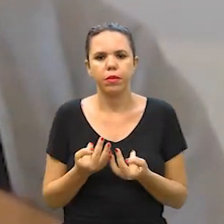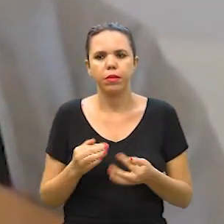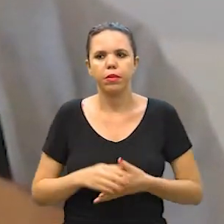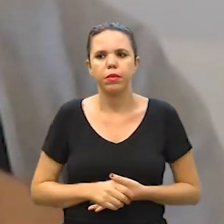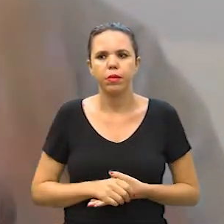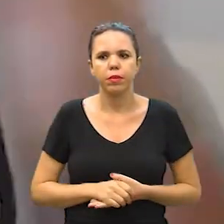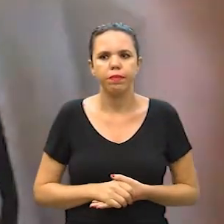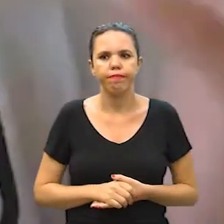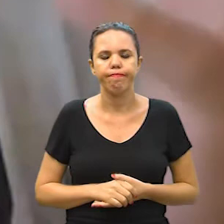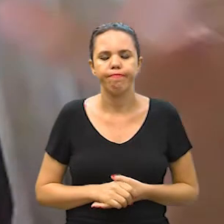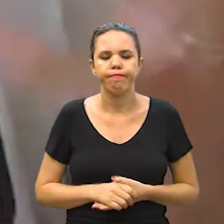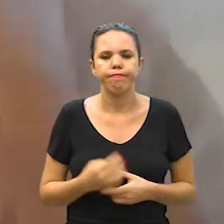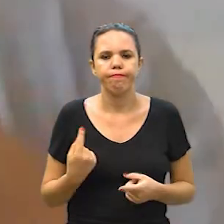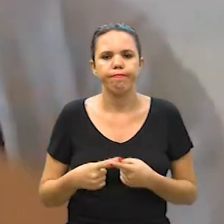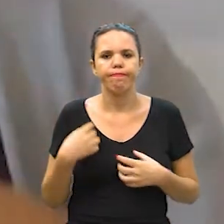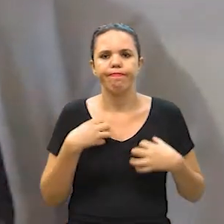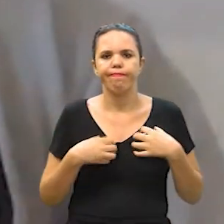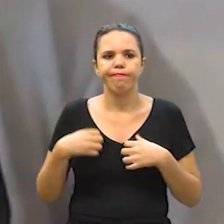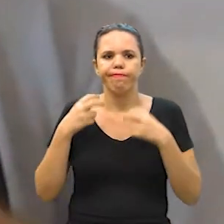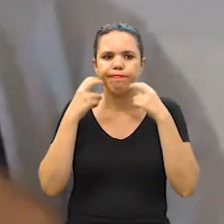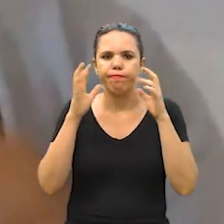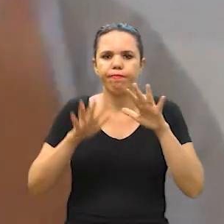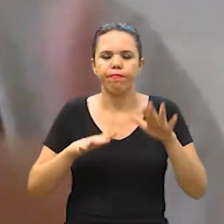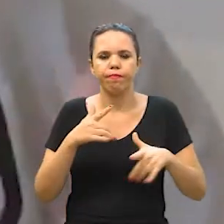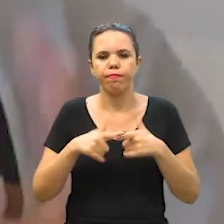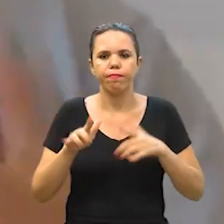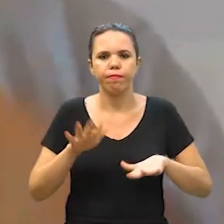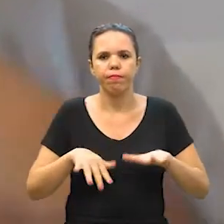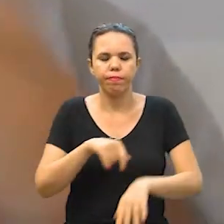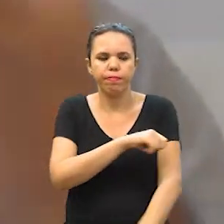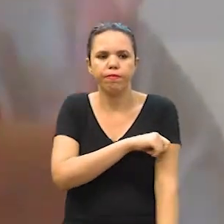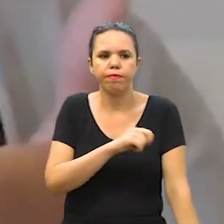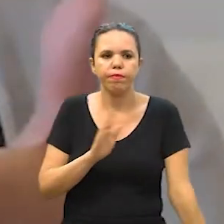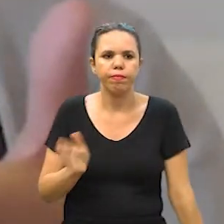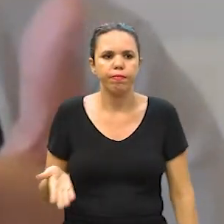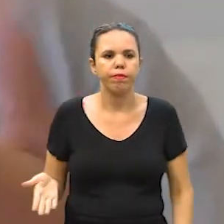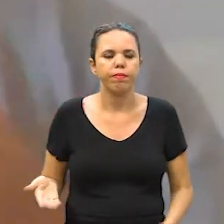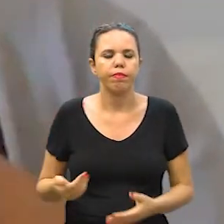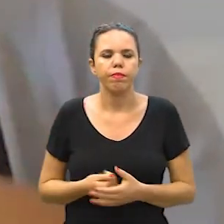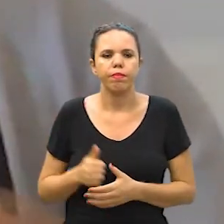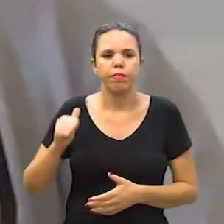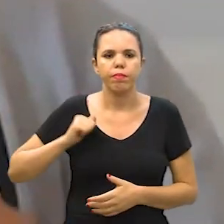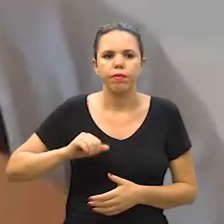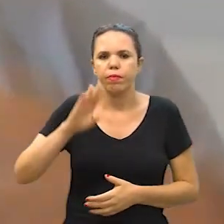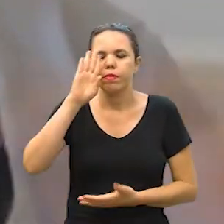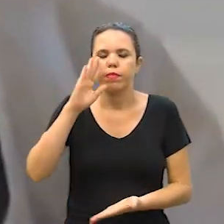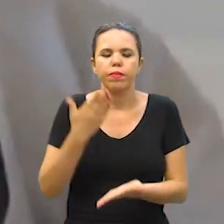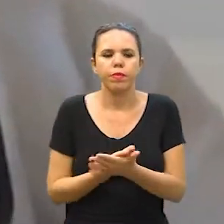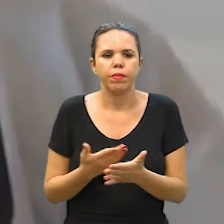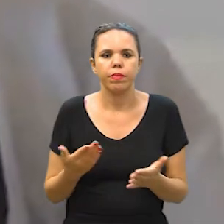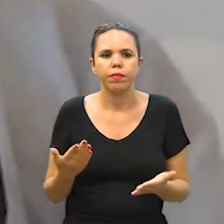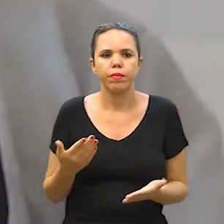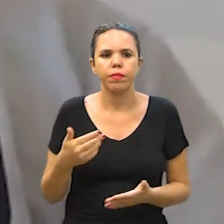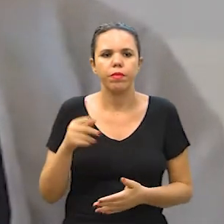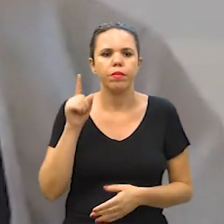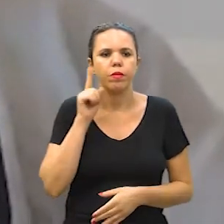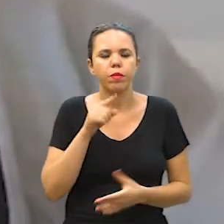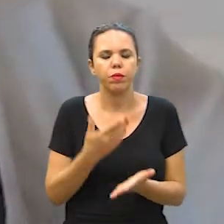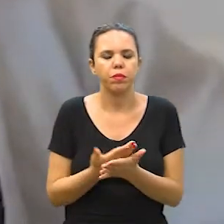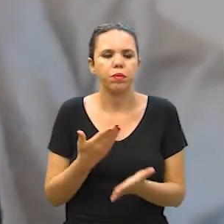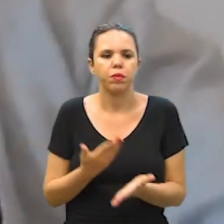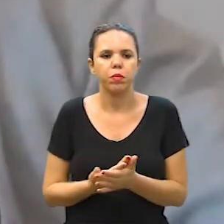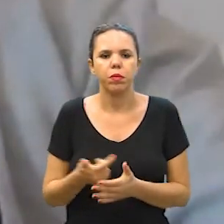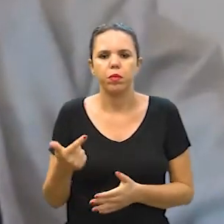pais. Porque há casos de alunos que já receberam bolsas e que, infelizmente,